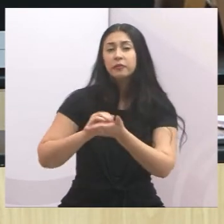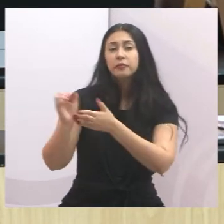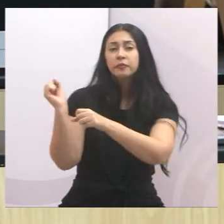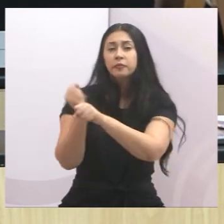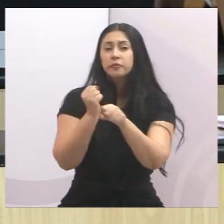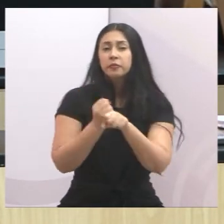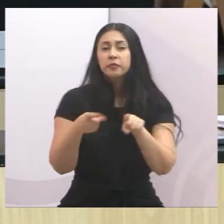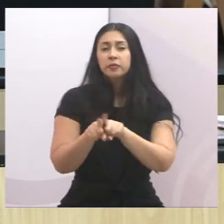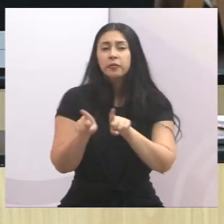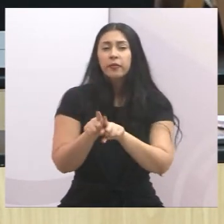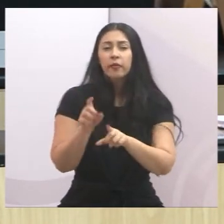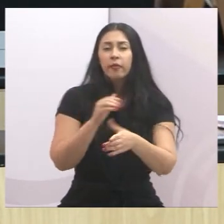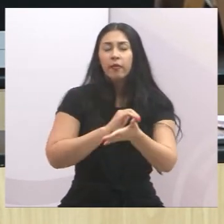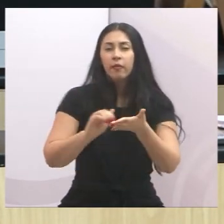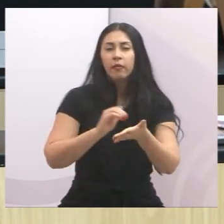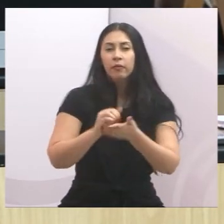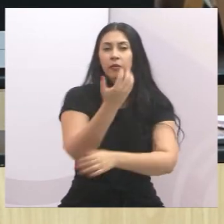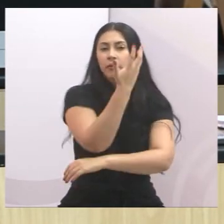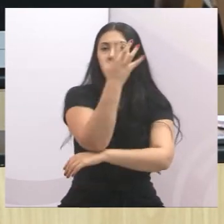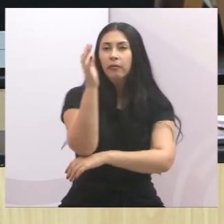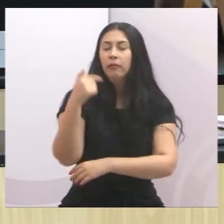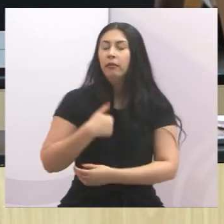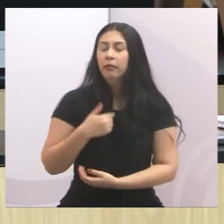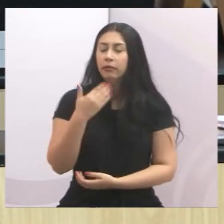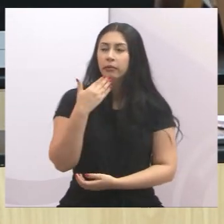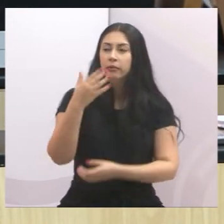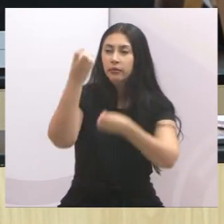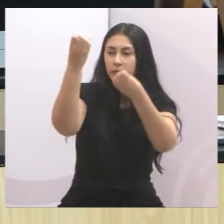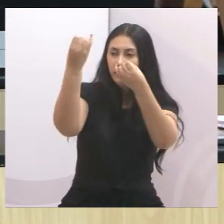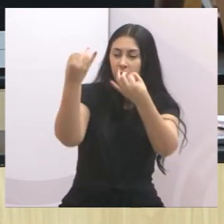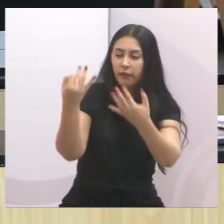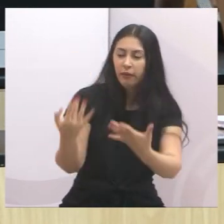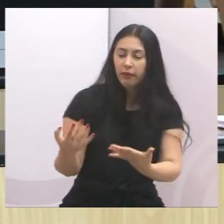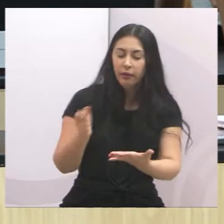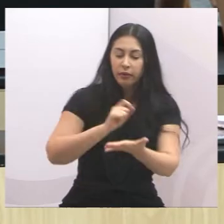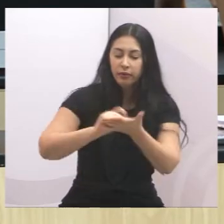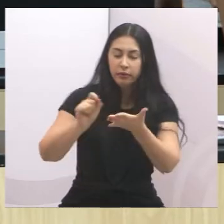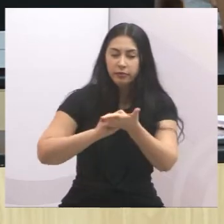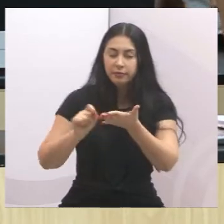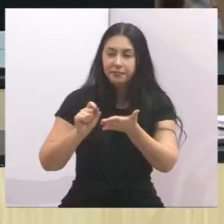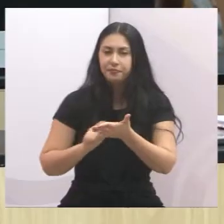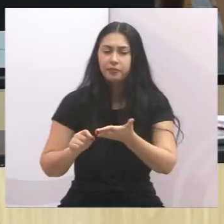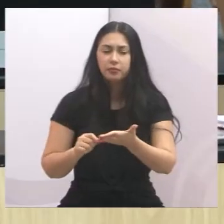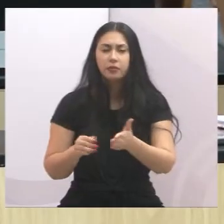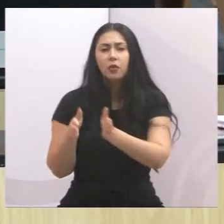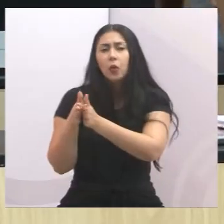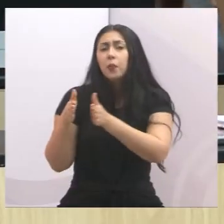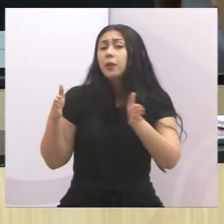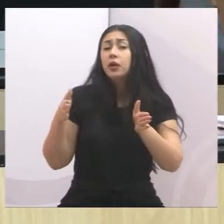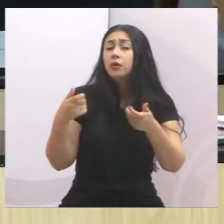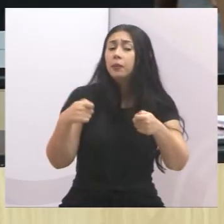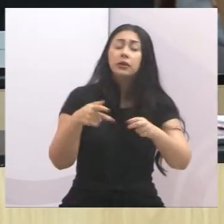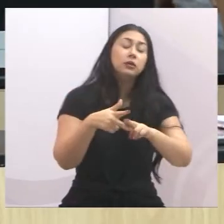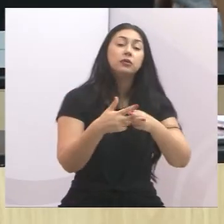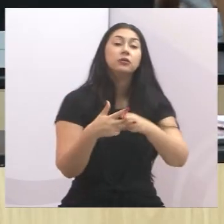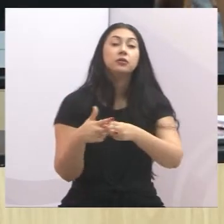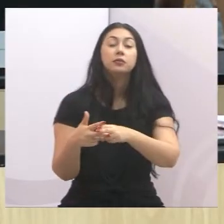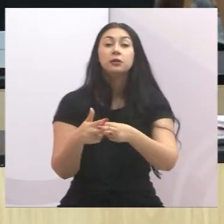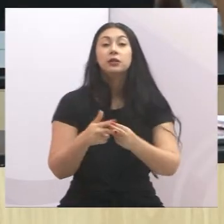Meio Ambiente, solicita a apresentação por escrito do prazo para a reparação e serviços das observações descritas no